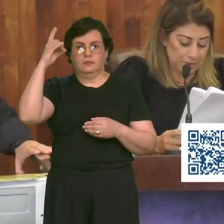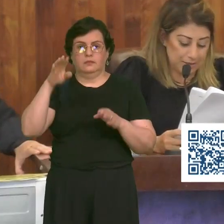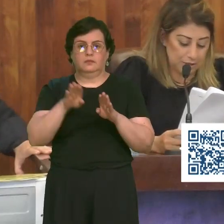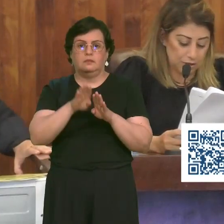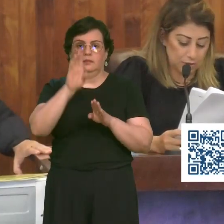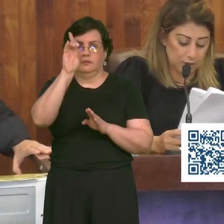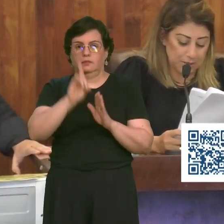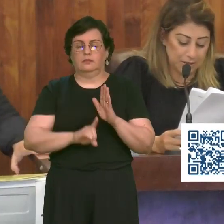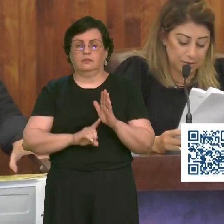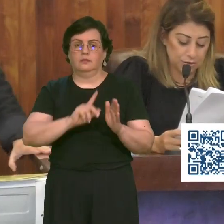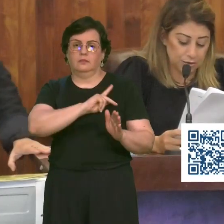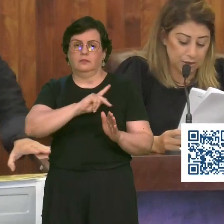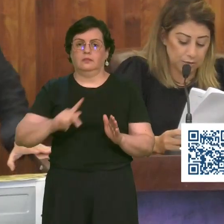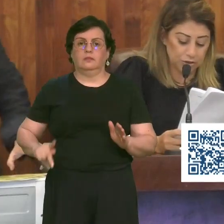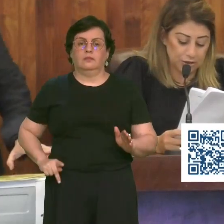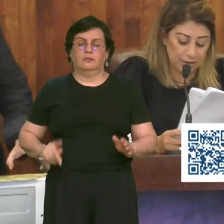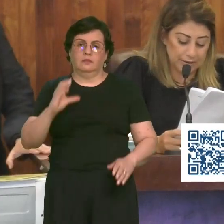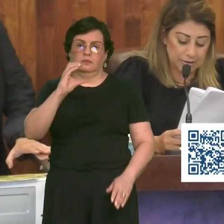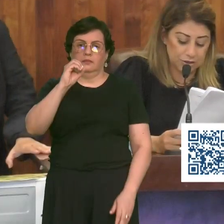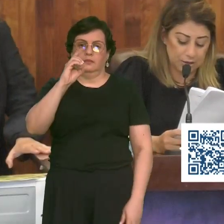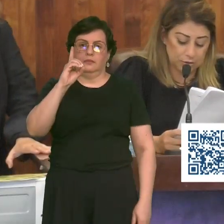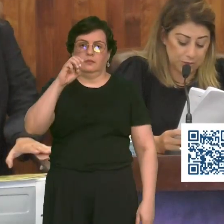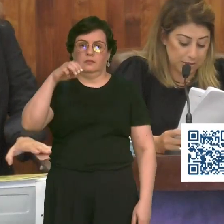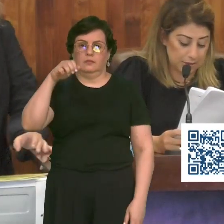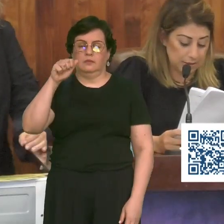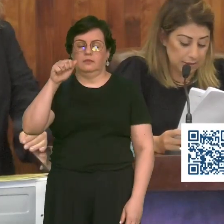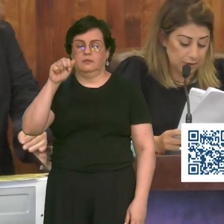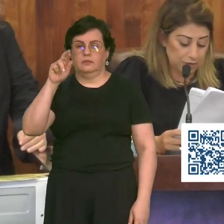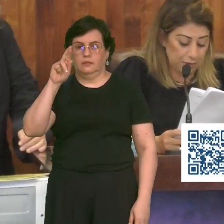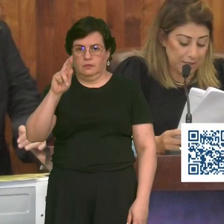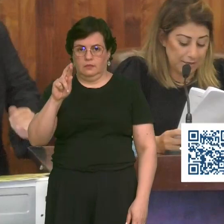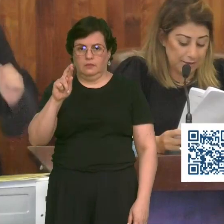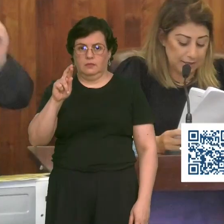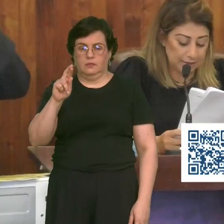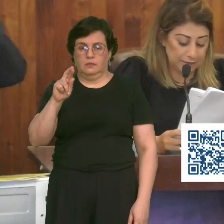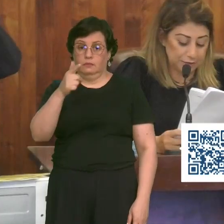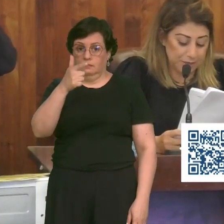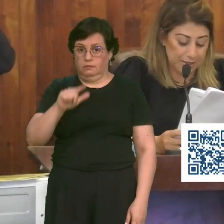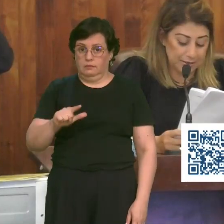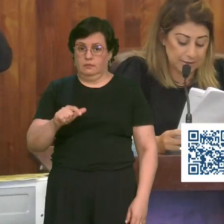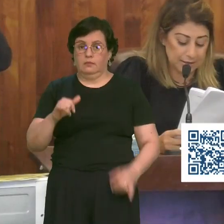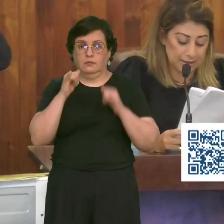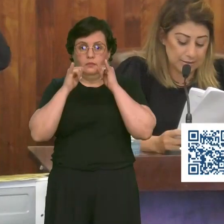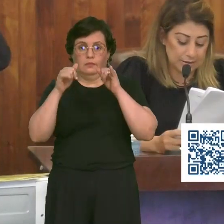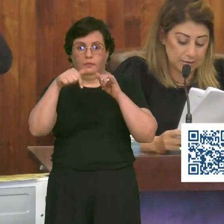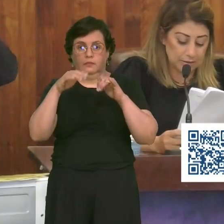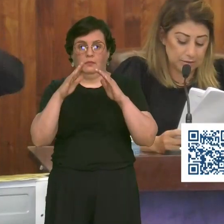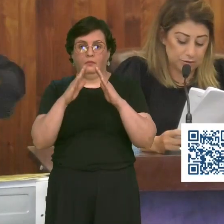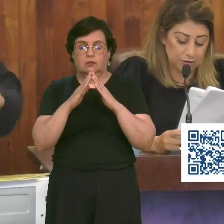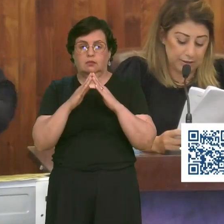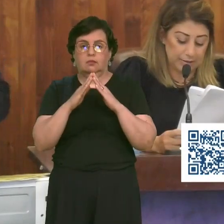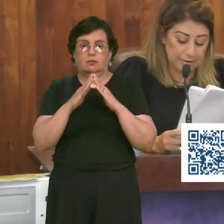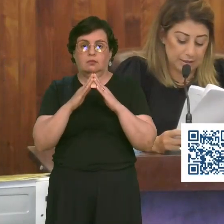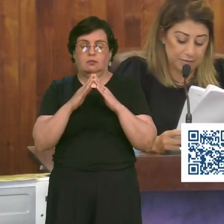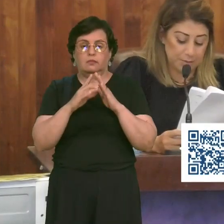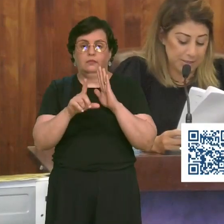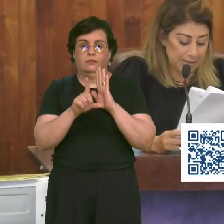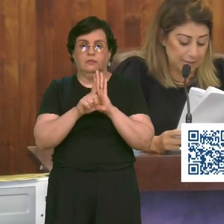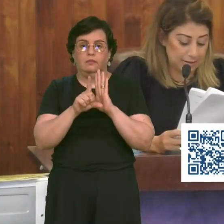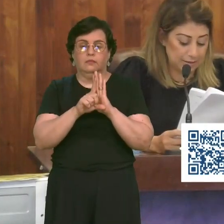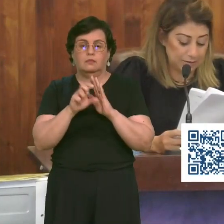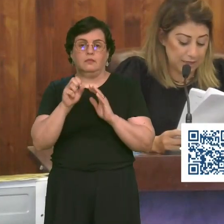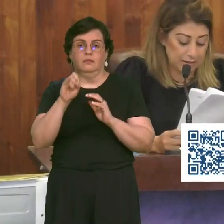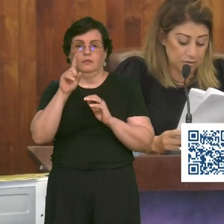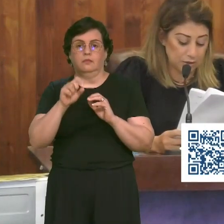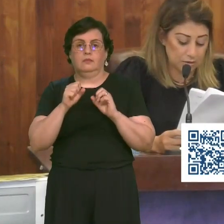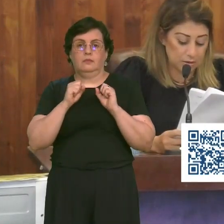ao diretor presidente da code Márcio Cláudio Orlei Santiago Domingues de forma reiterada informarem esta casa de leis a